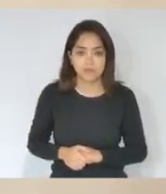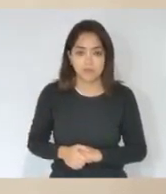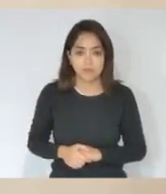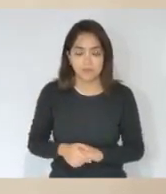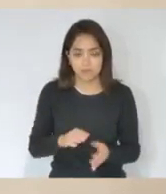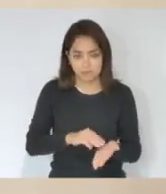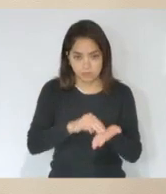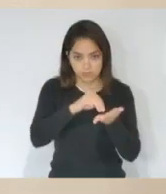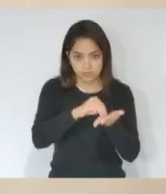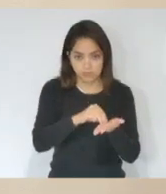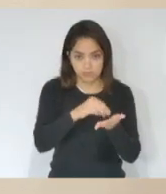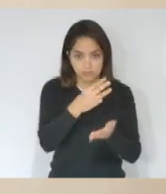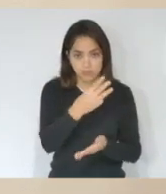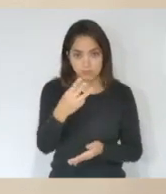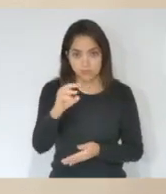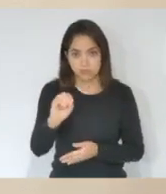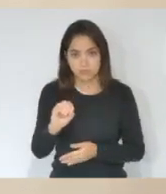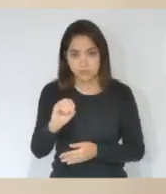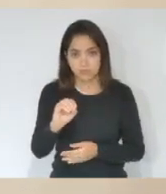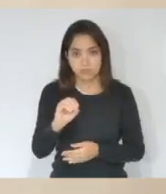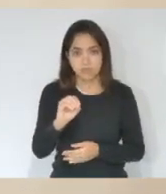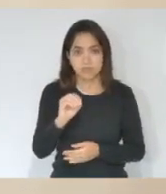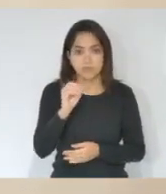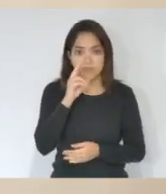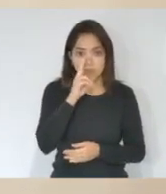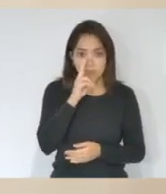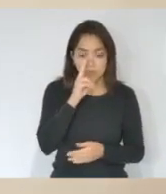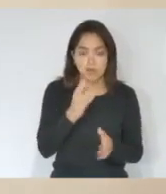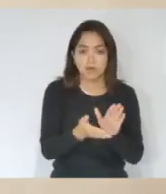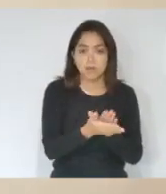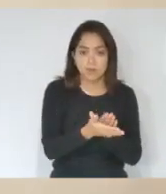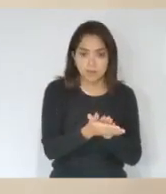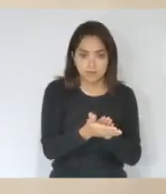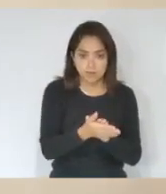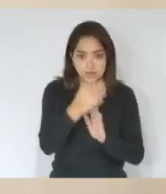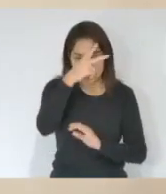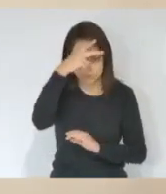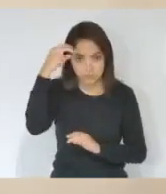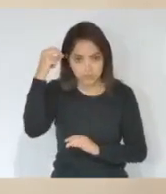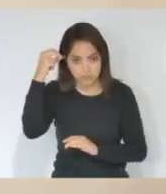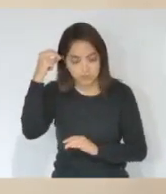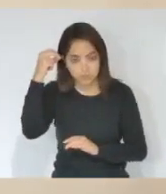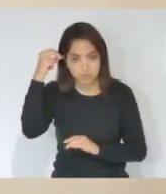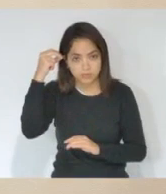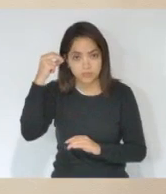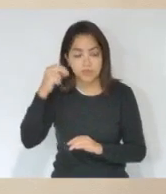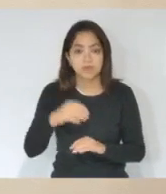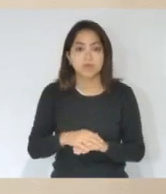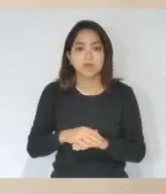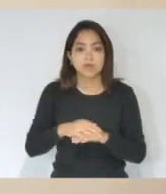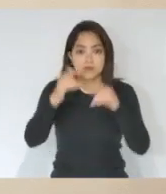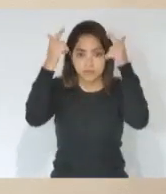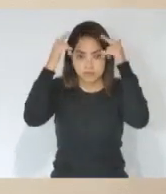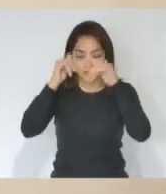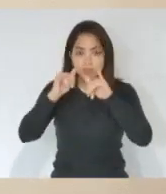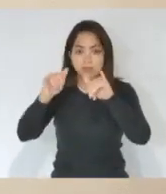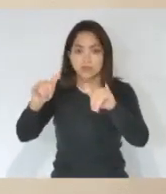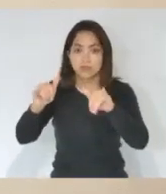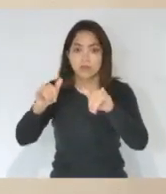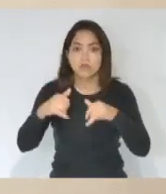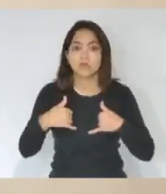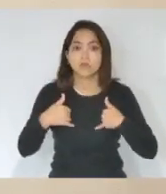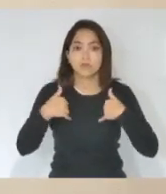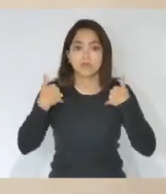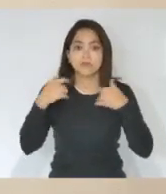Moção de número 330, deputado Nazareno Martins, parabeniza o prefeito e presidente da Câmara de Vereadores de Santo Amaro da Imperatriz pela passagem do aniversário